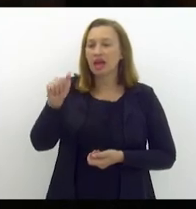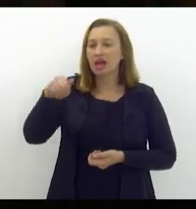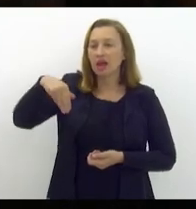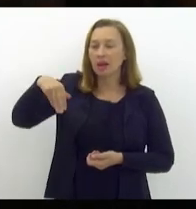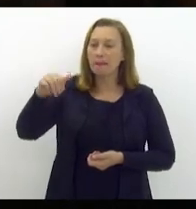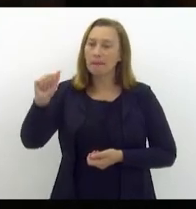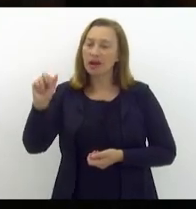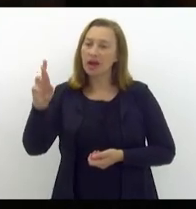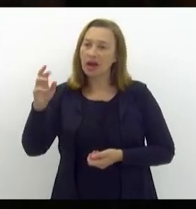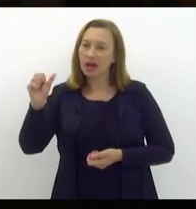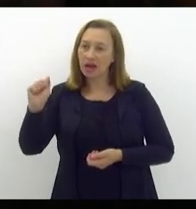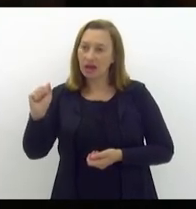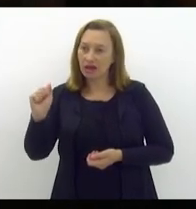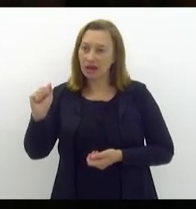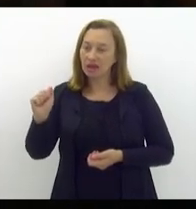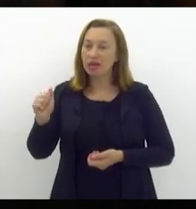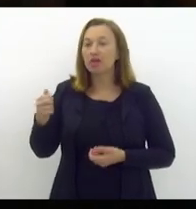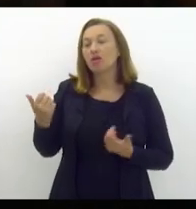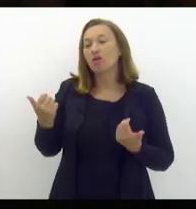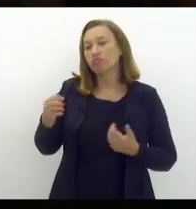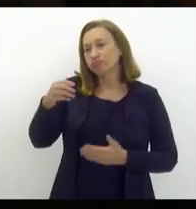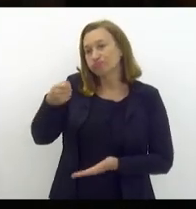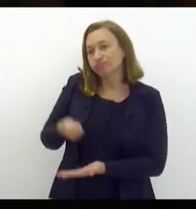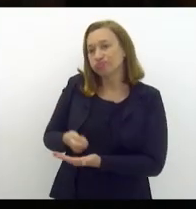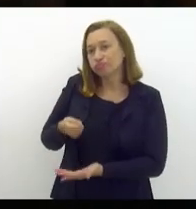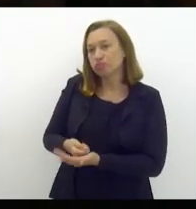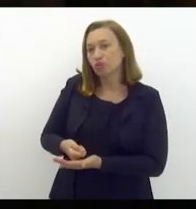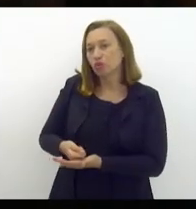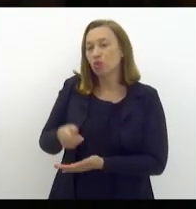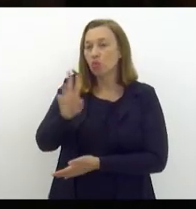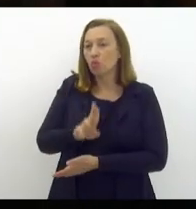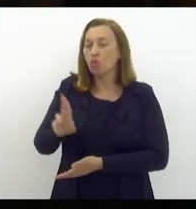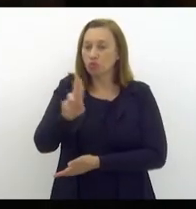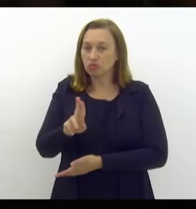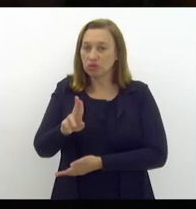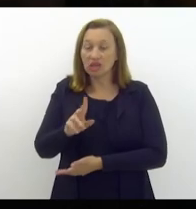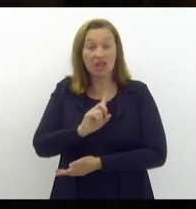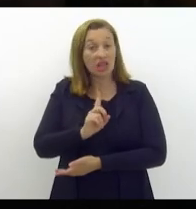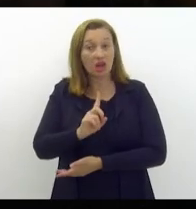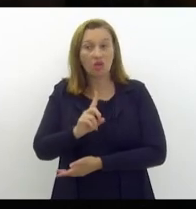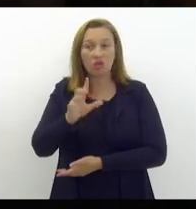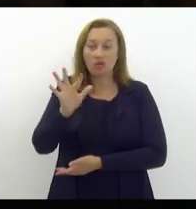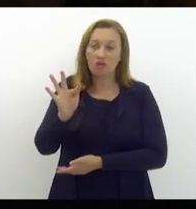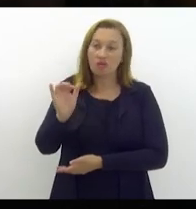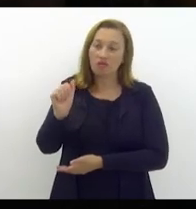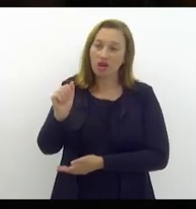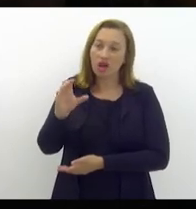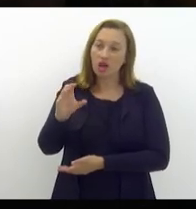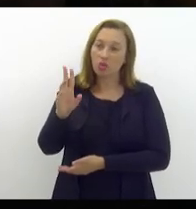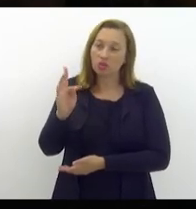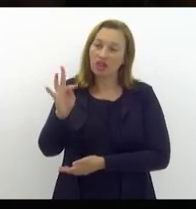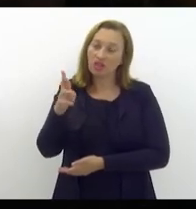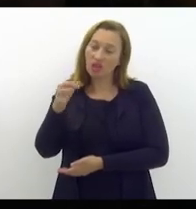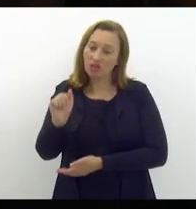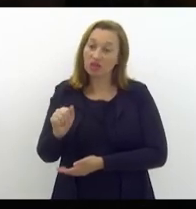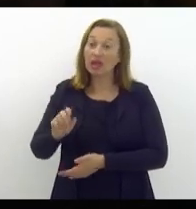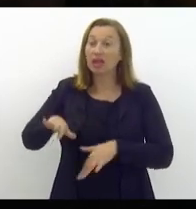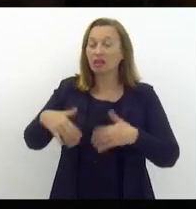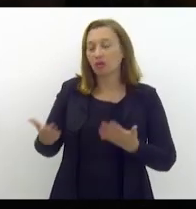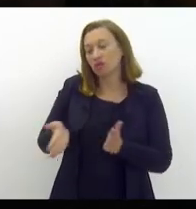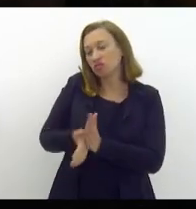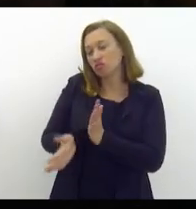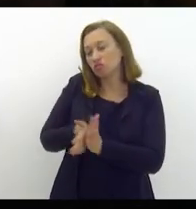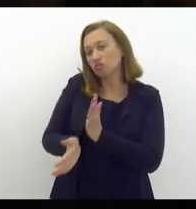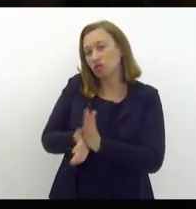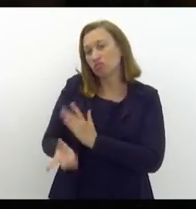ser obrigatório o uso e não facultativo. Senão nós estamos desperdiçando o dinheiro do nosso erário.